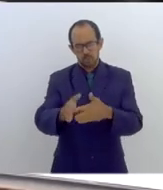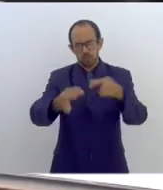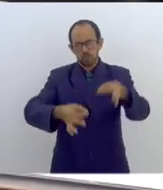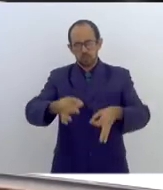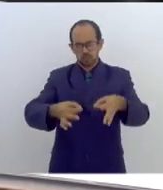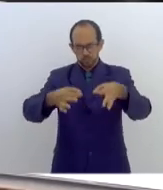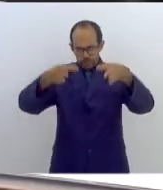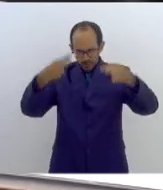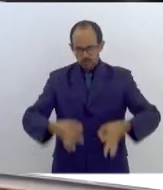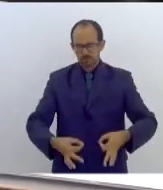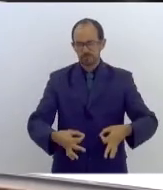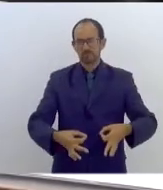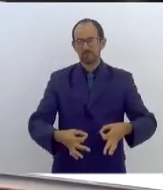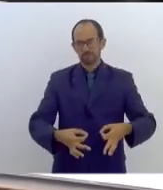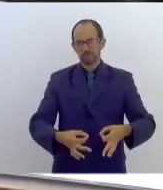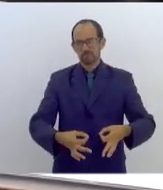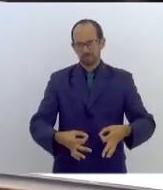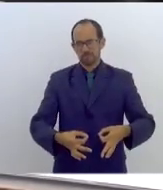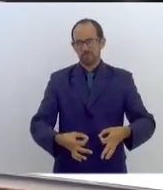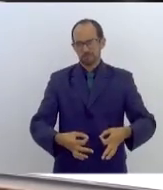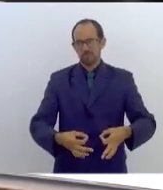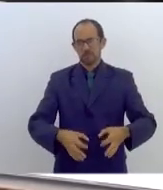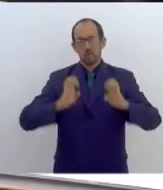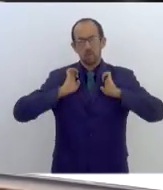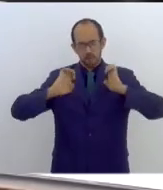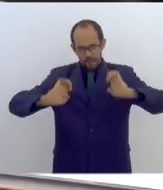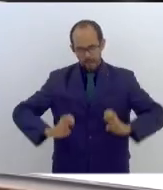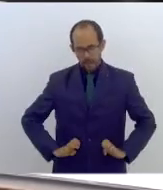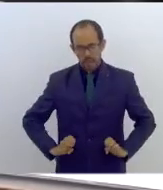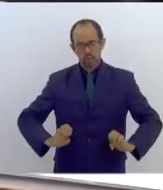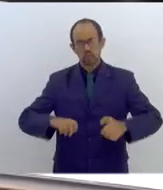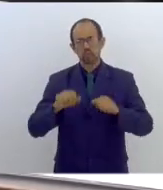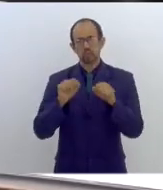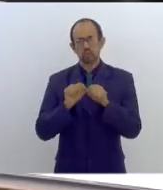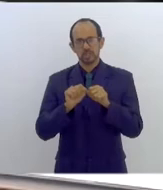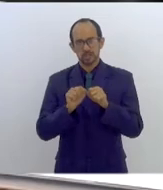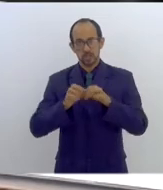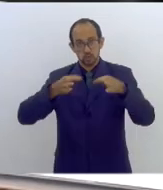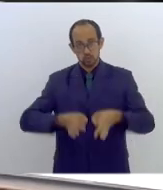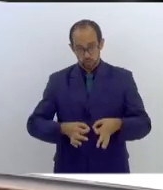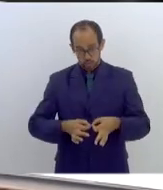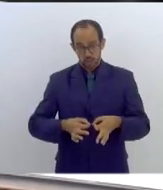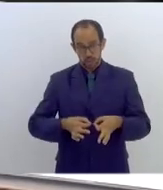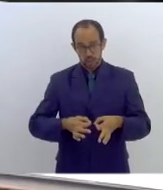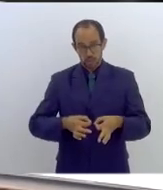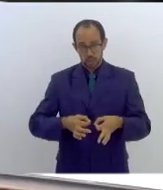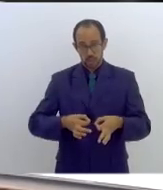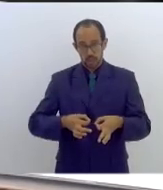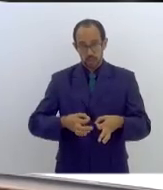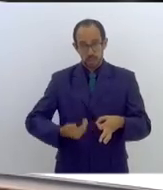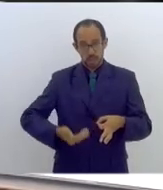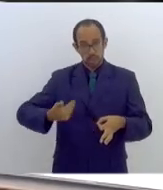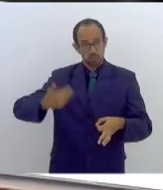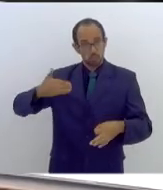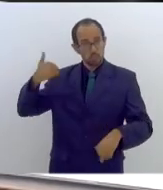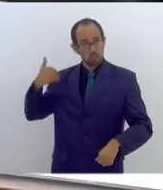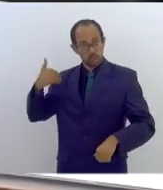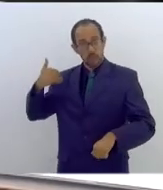íntegro ético e comprometido verdadeiramente como externos de fazer justiça desde aquele tempo